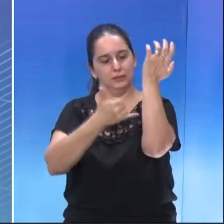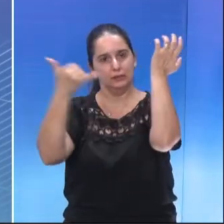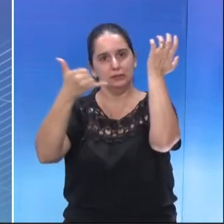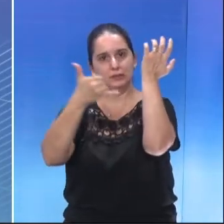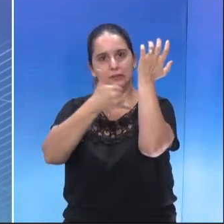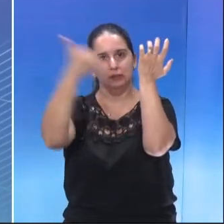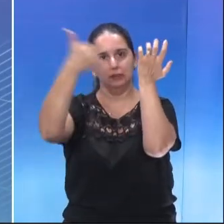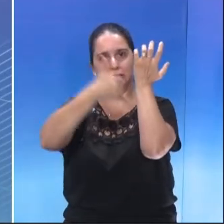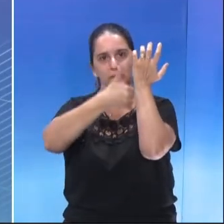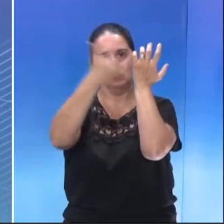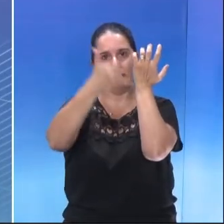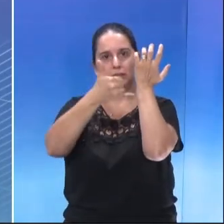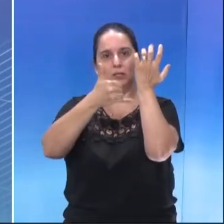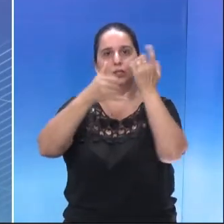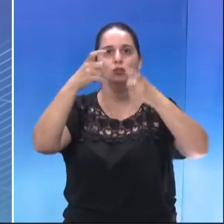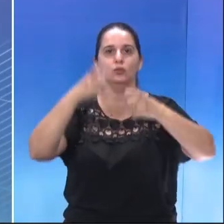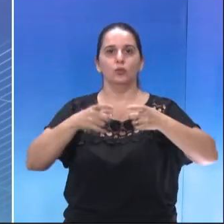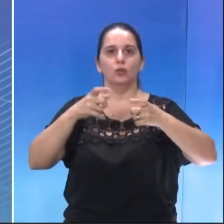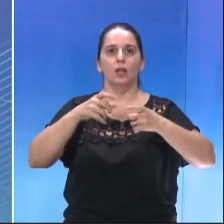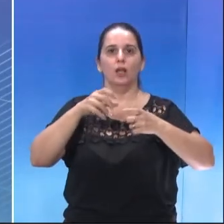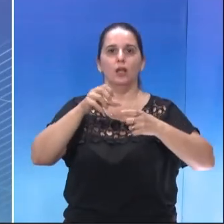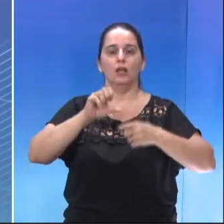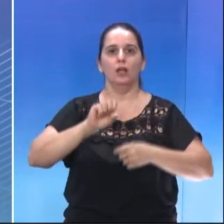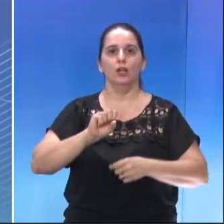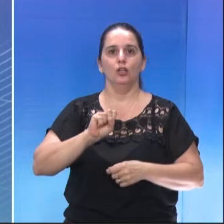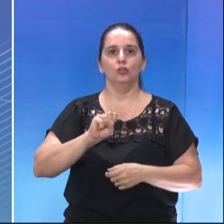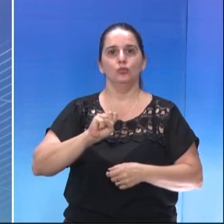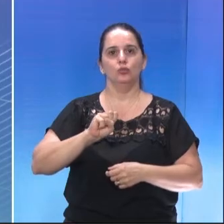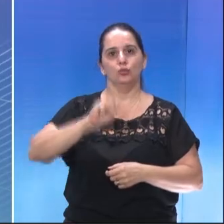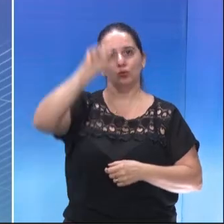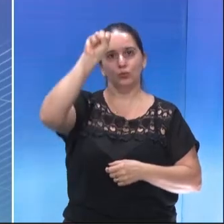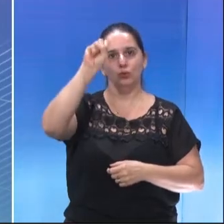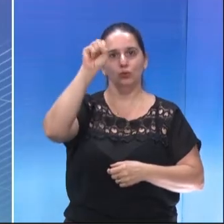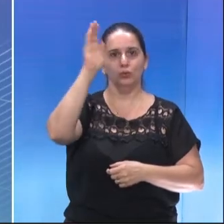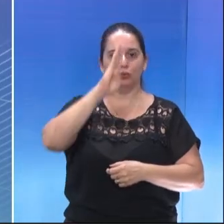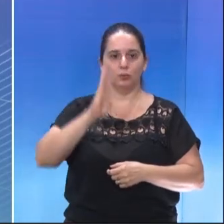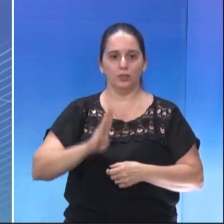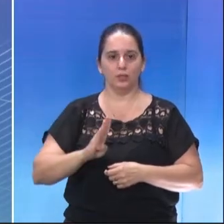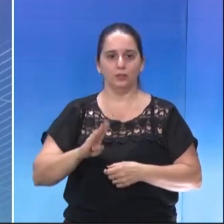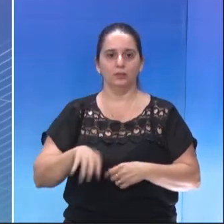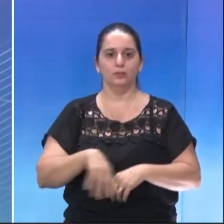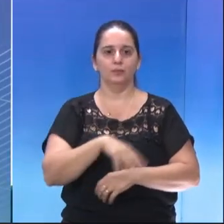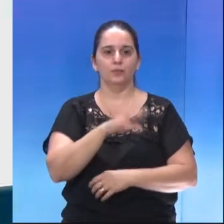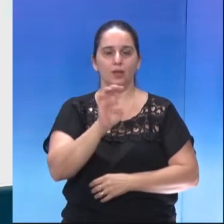na região sul do Brasil. Tá ok, pessoal? E a letra E,